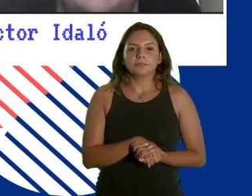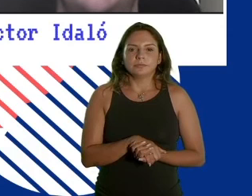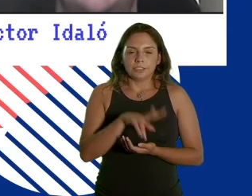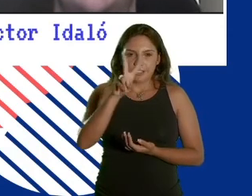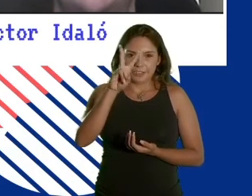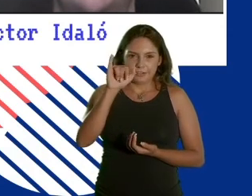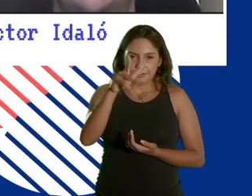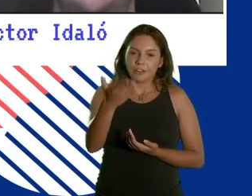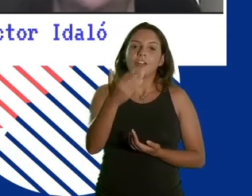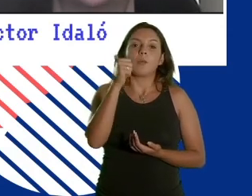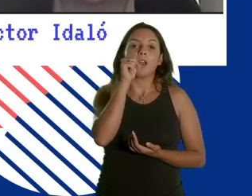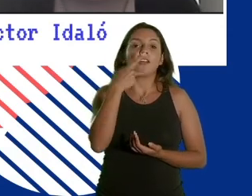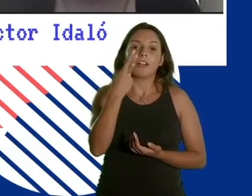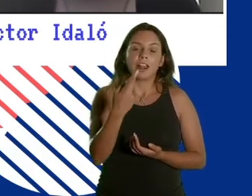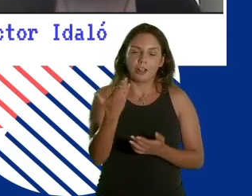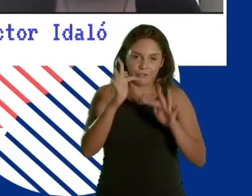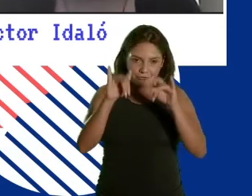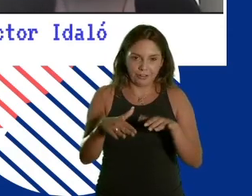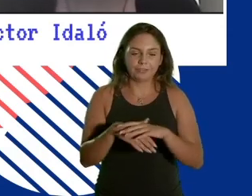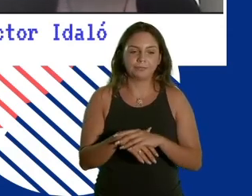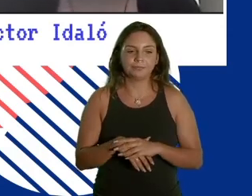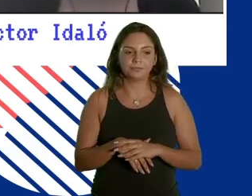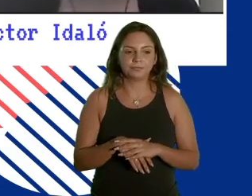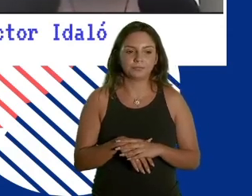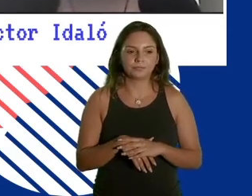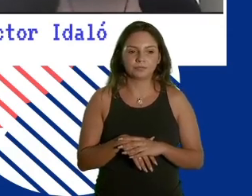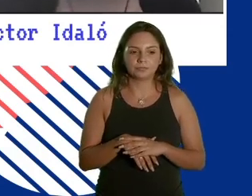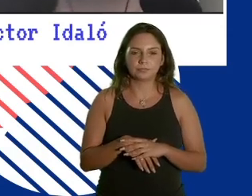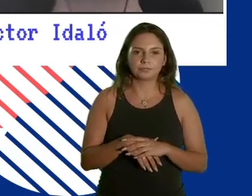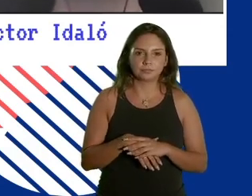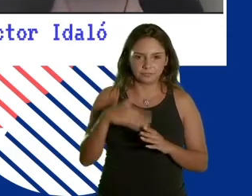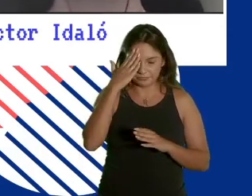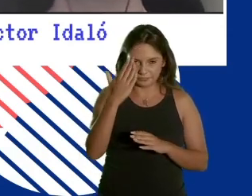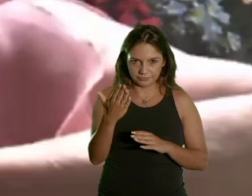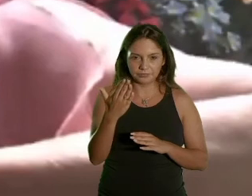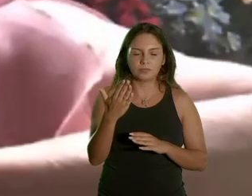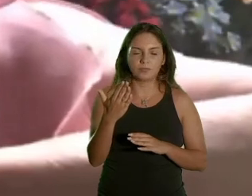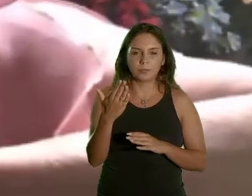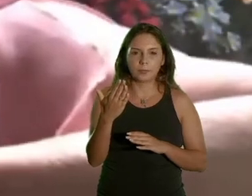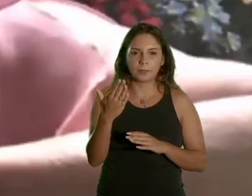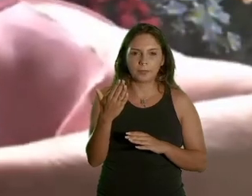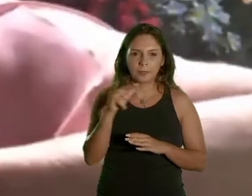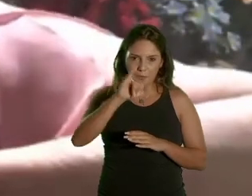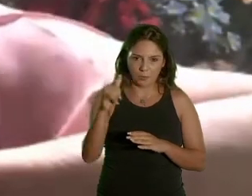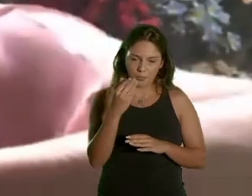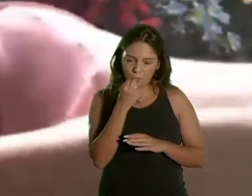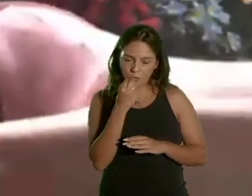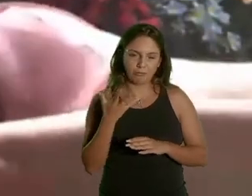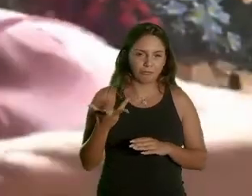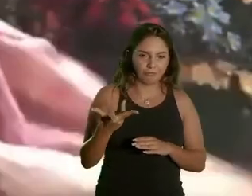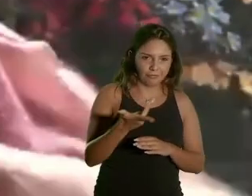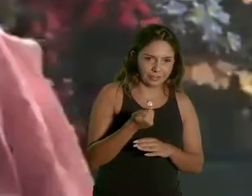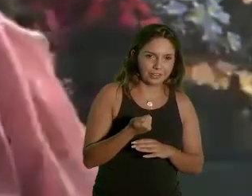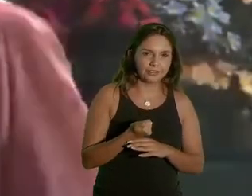Vilma, e a senhora? Considerações finais? Eu quero agradecer essa oportunidade